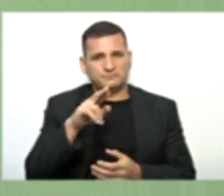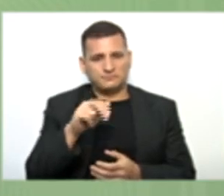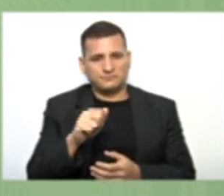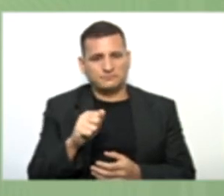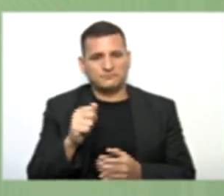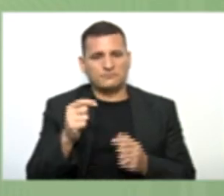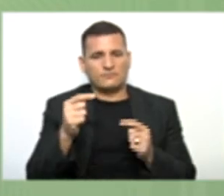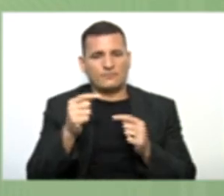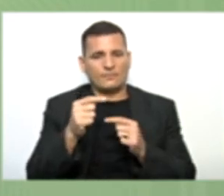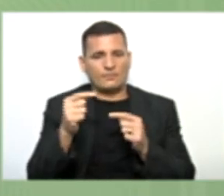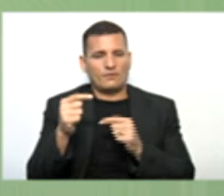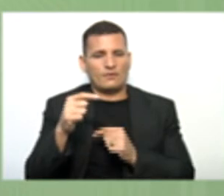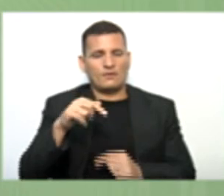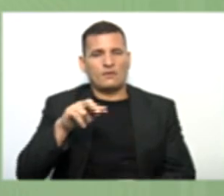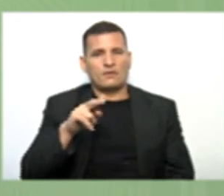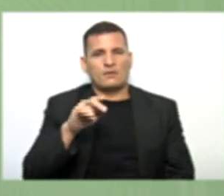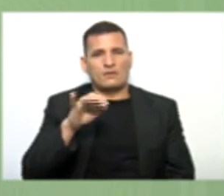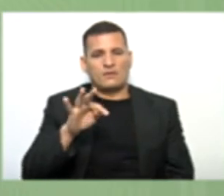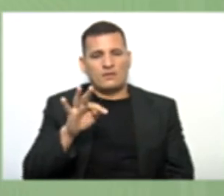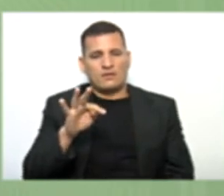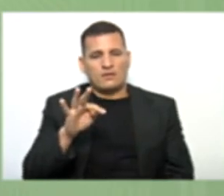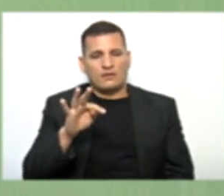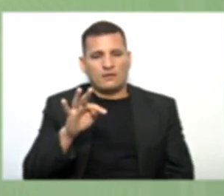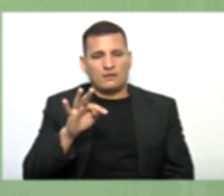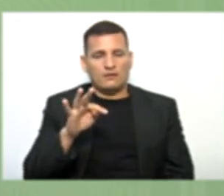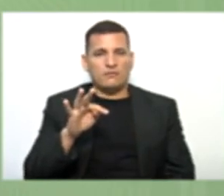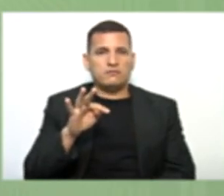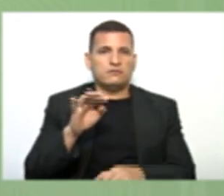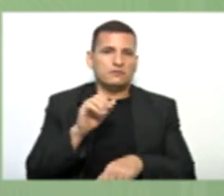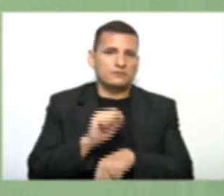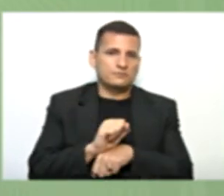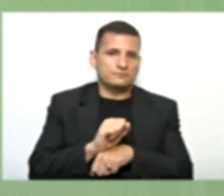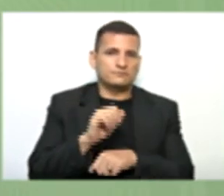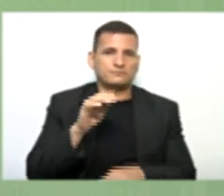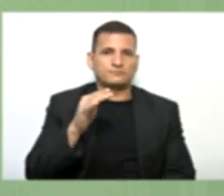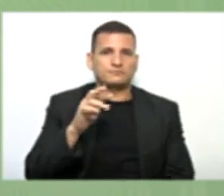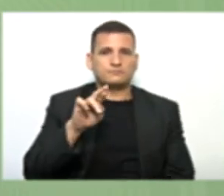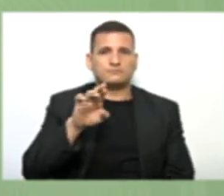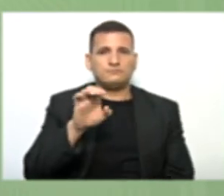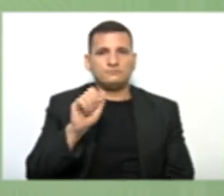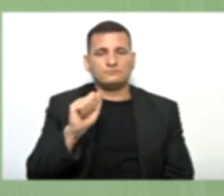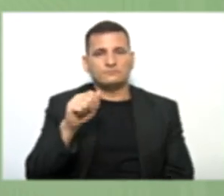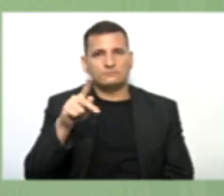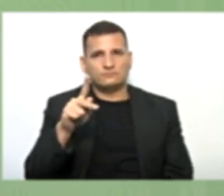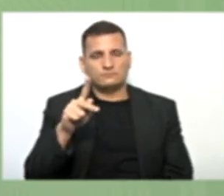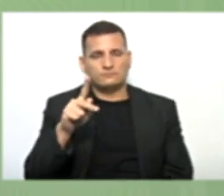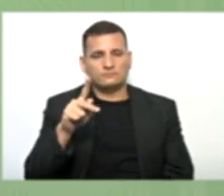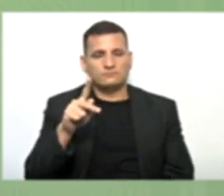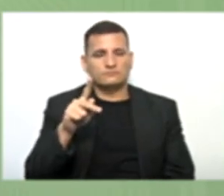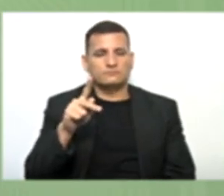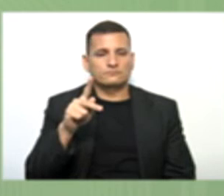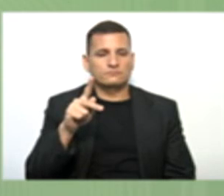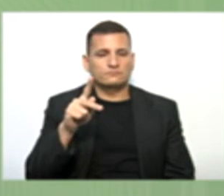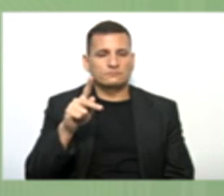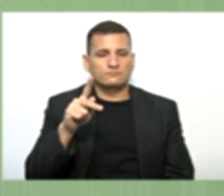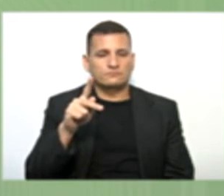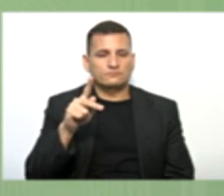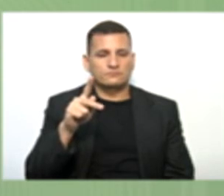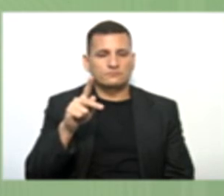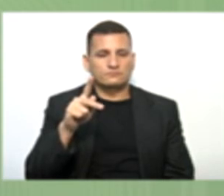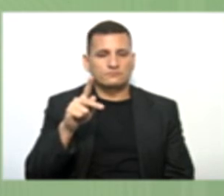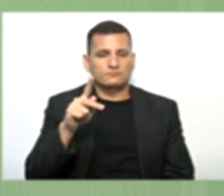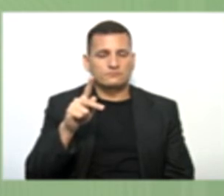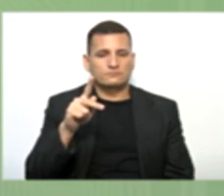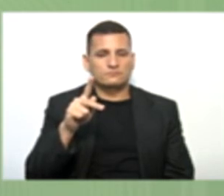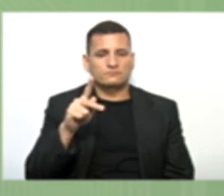eu dou um break, eu dou uma freada aqui, ó. Cara, para, eu não quero continuar mais, porque eu disse que eu quero sair do jogo. Então,